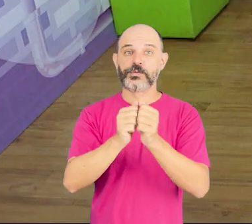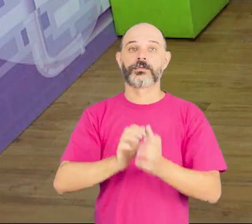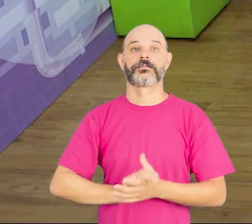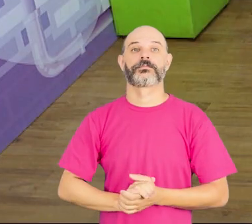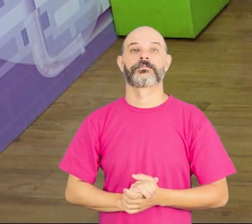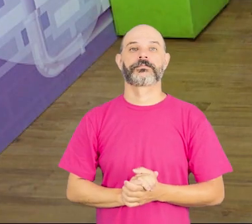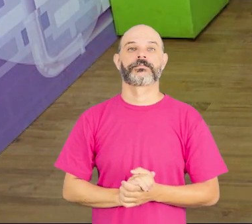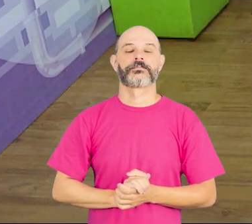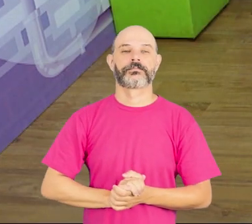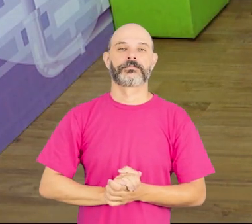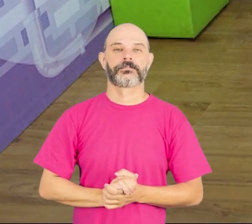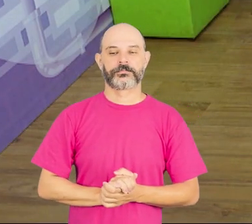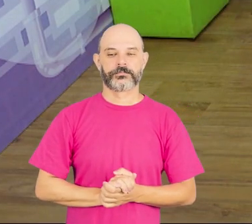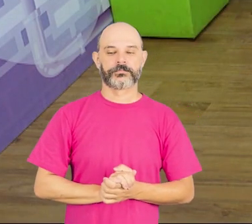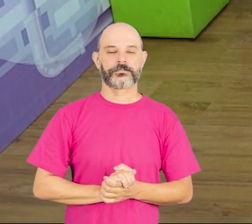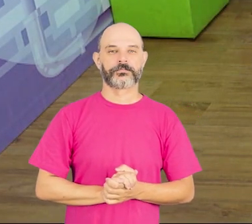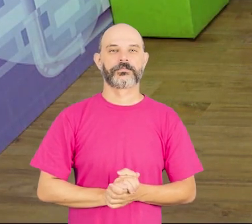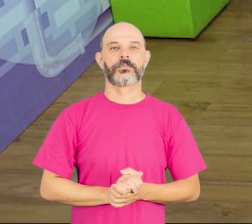irmãs.